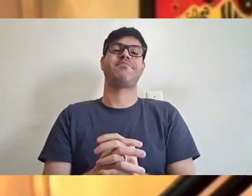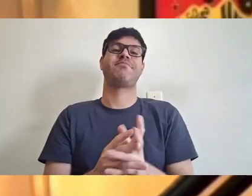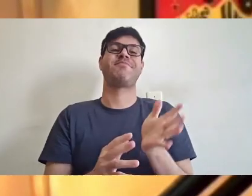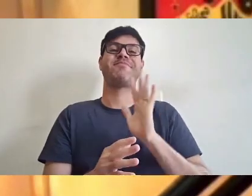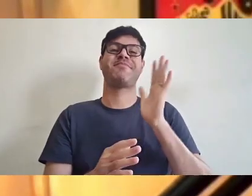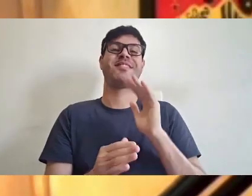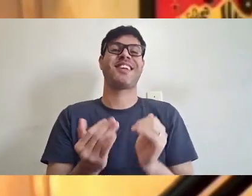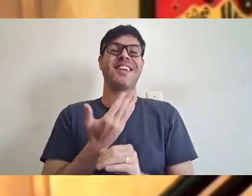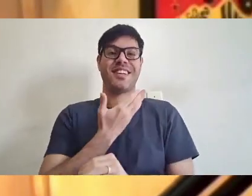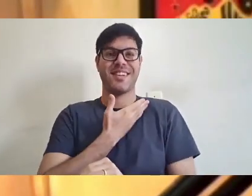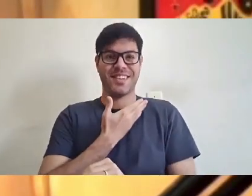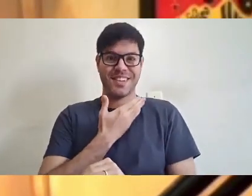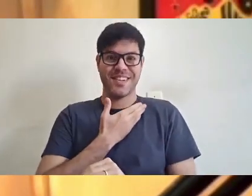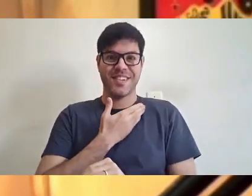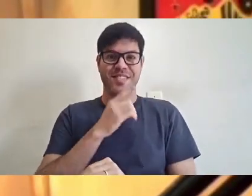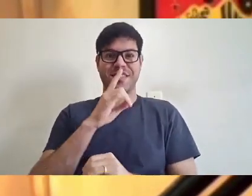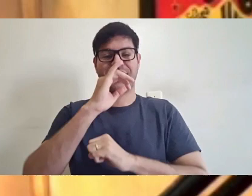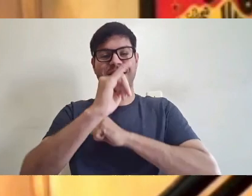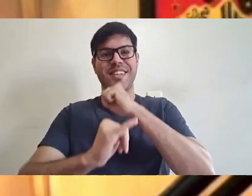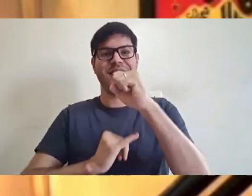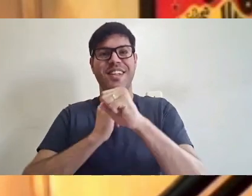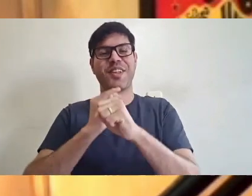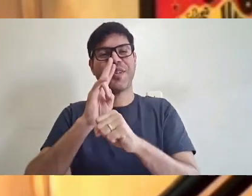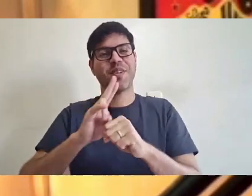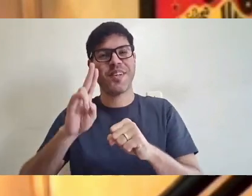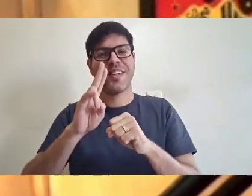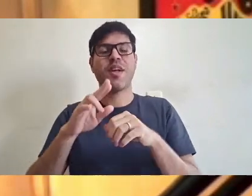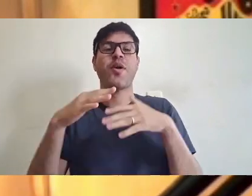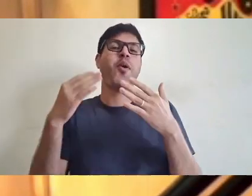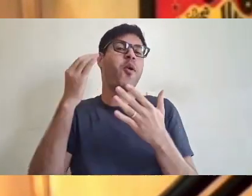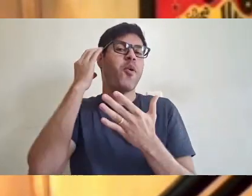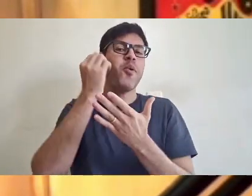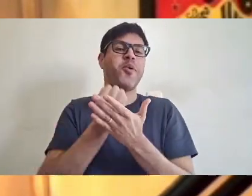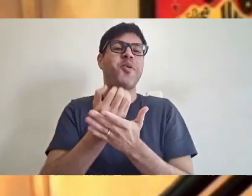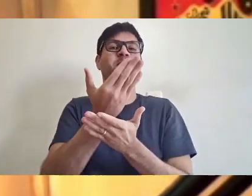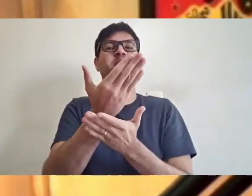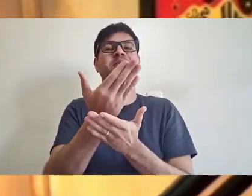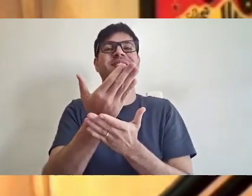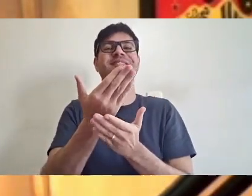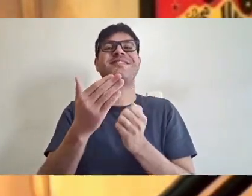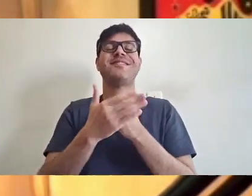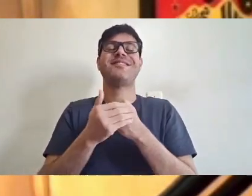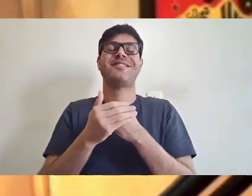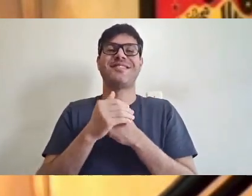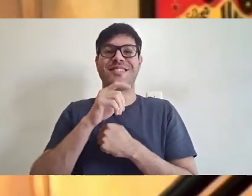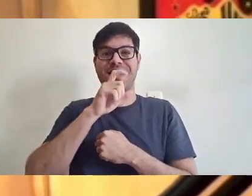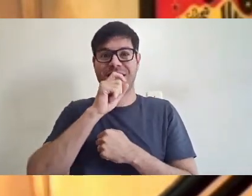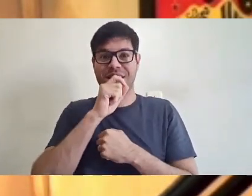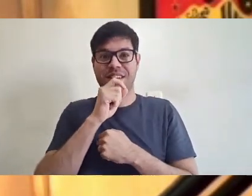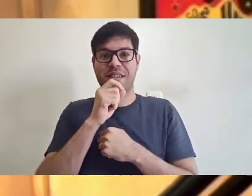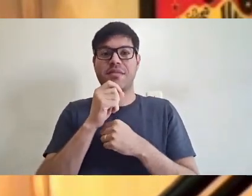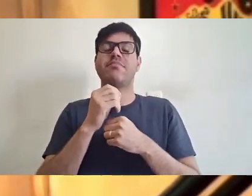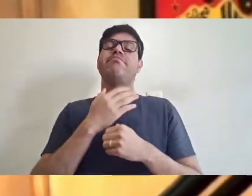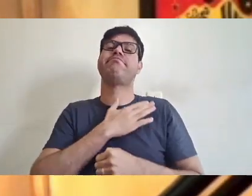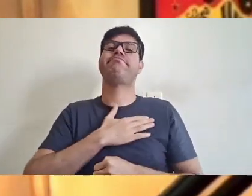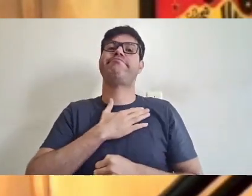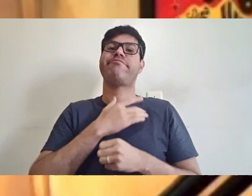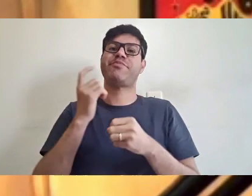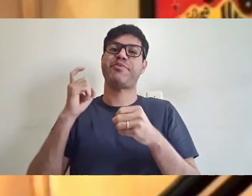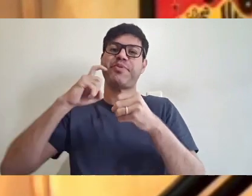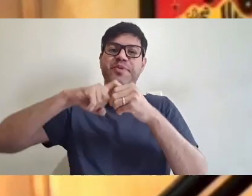Fala, amigos internautas, ou amigos do podcast Minha Araras. Estamos de volta e é um prazer estar com você sempre